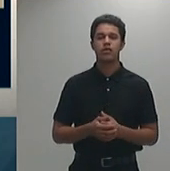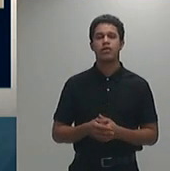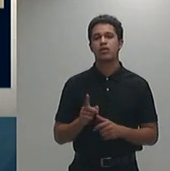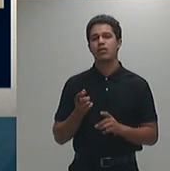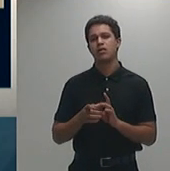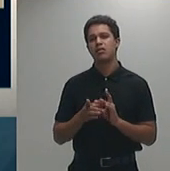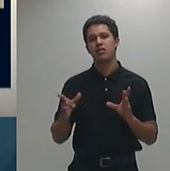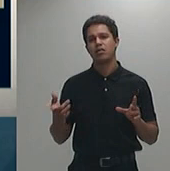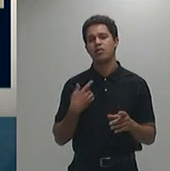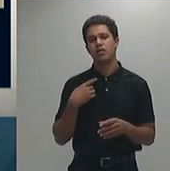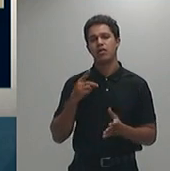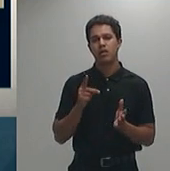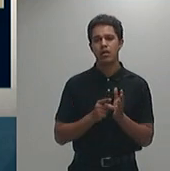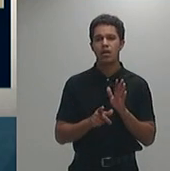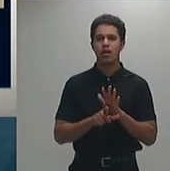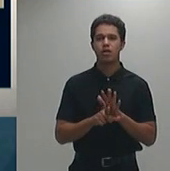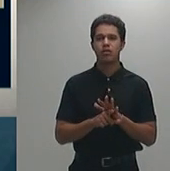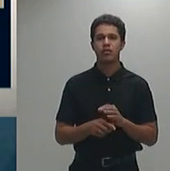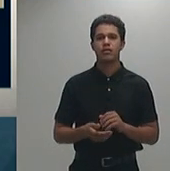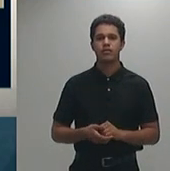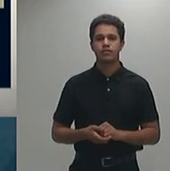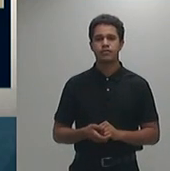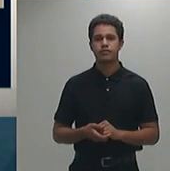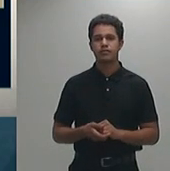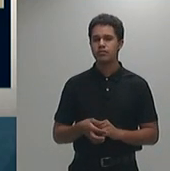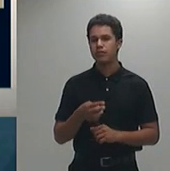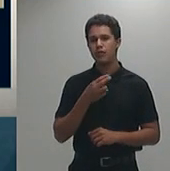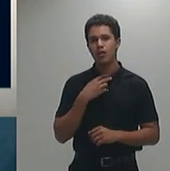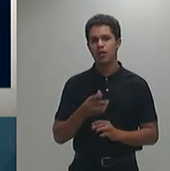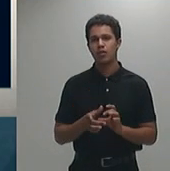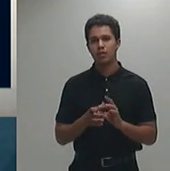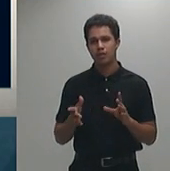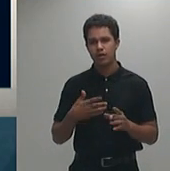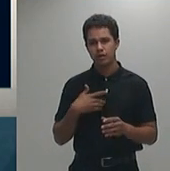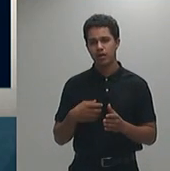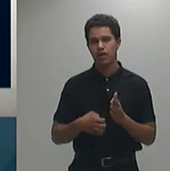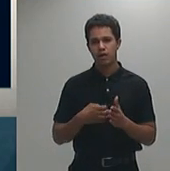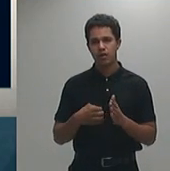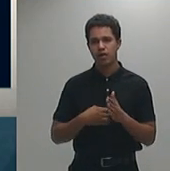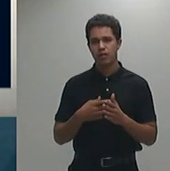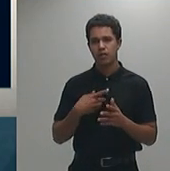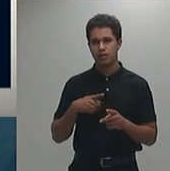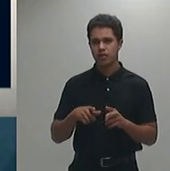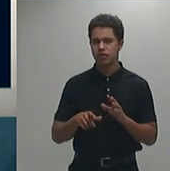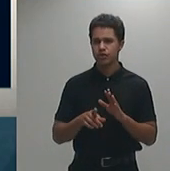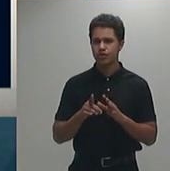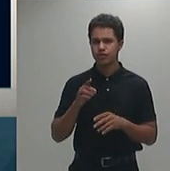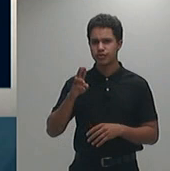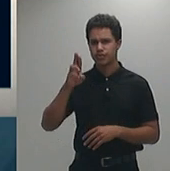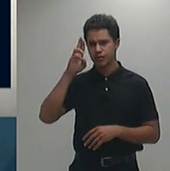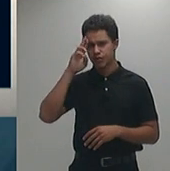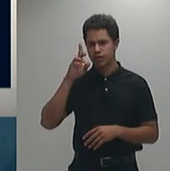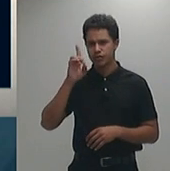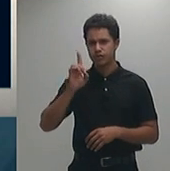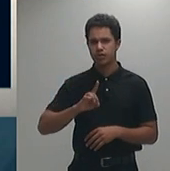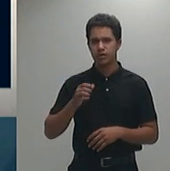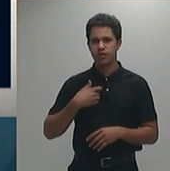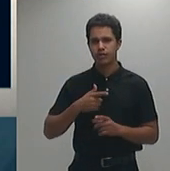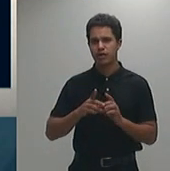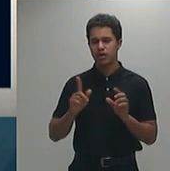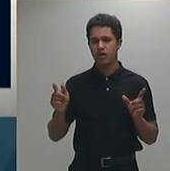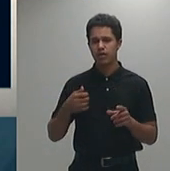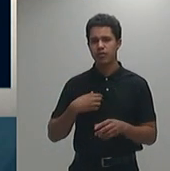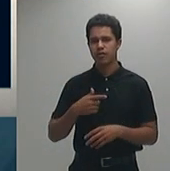legitimidade e não se pode conceber assim que a companhia titular do direito lesado eu fico tô lida de prosseguir com a ação social de responsabilidade